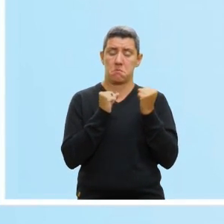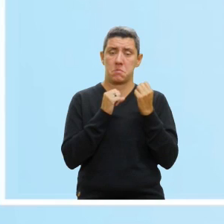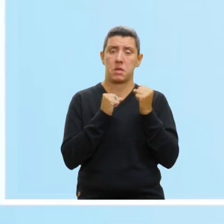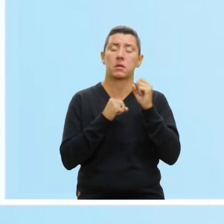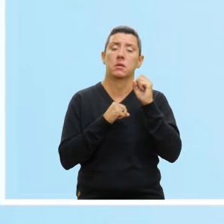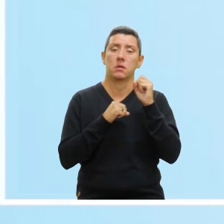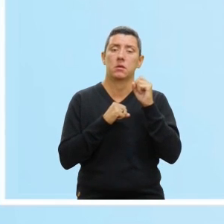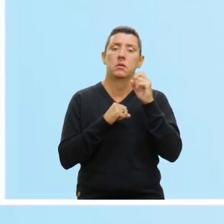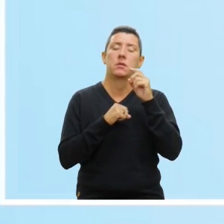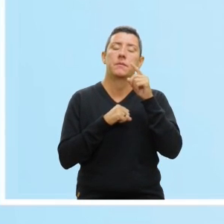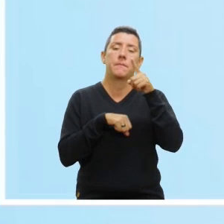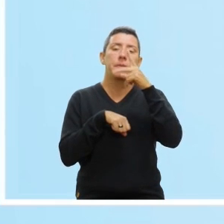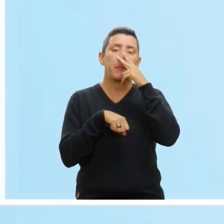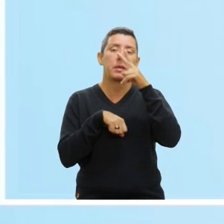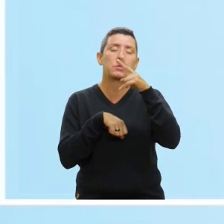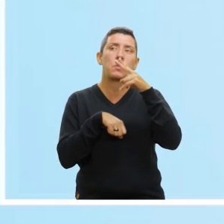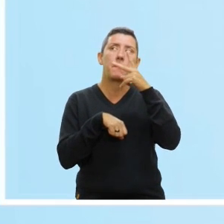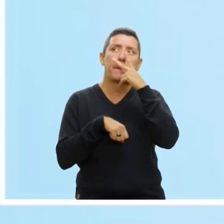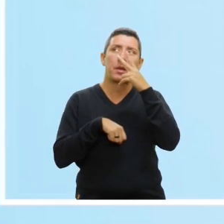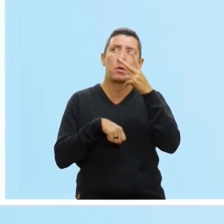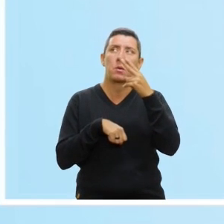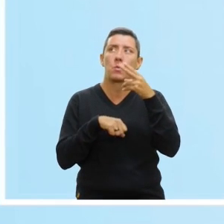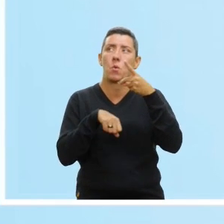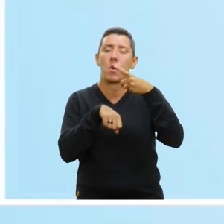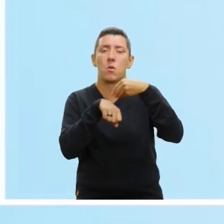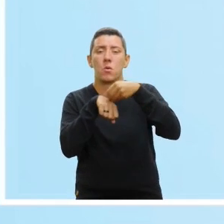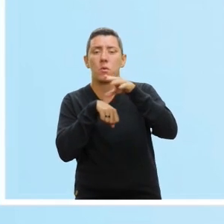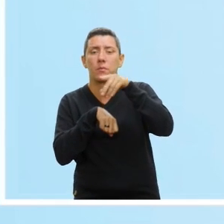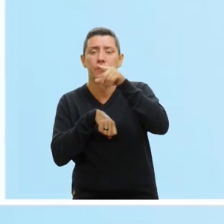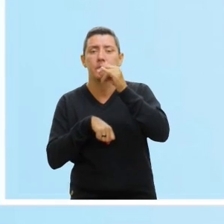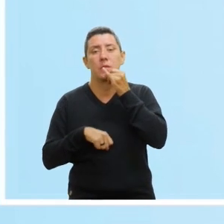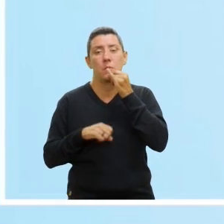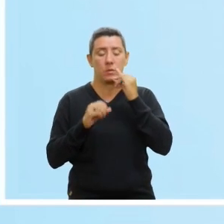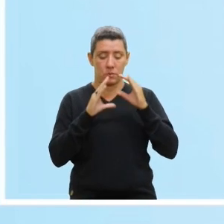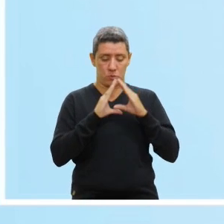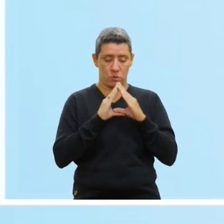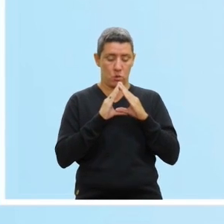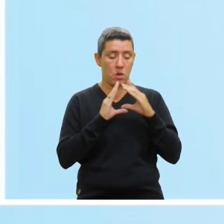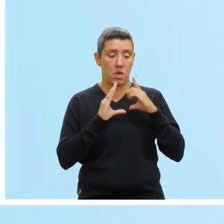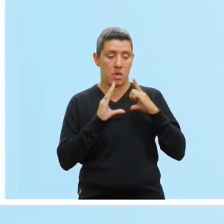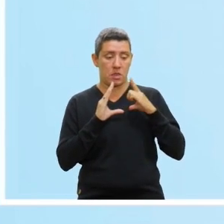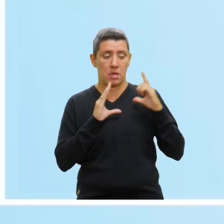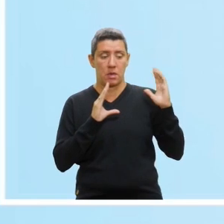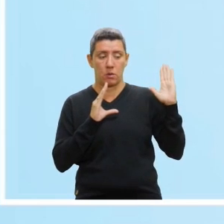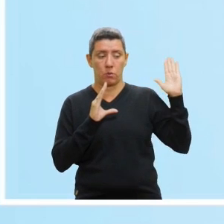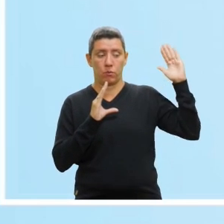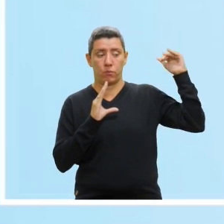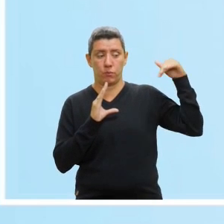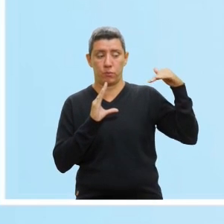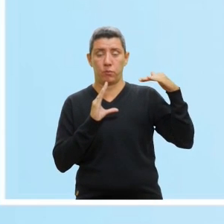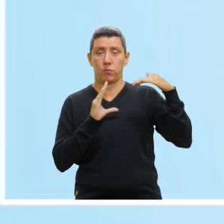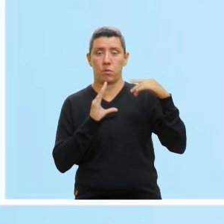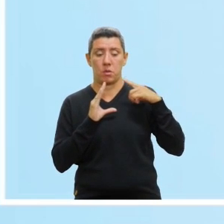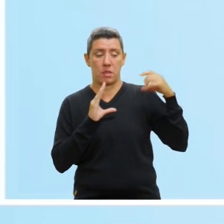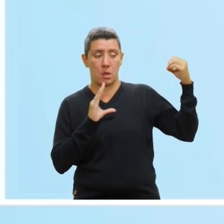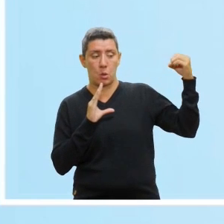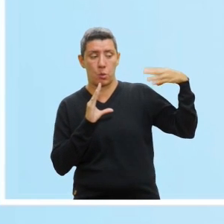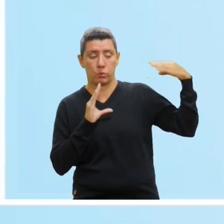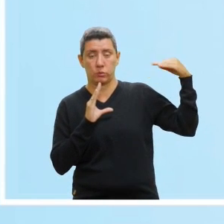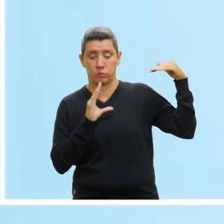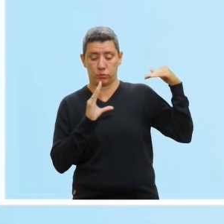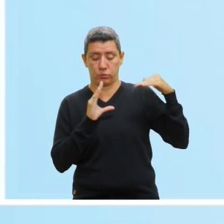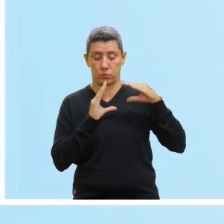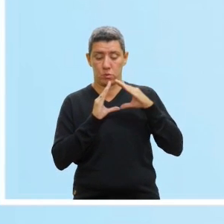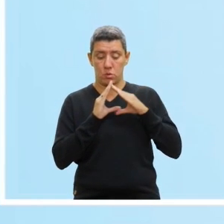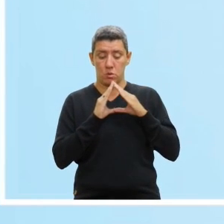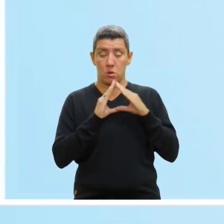acontece, o recado que eu queria deixar aqui nesse slide é que cada comprimento de onda, cada frequência que passa no material, ele